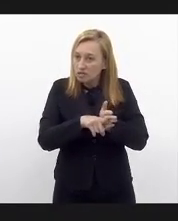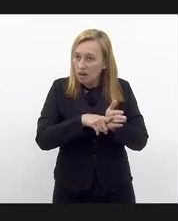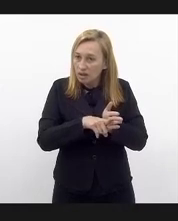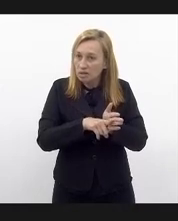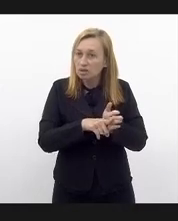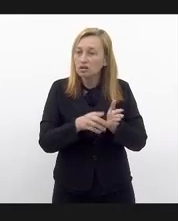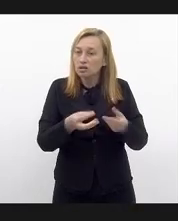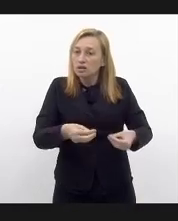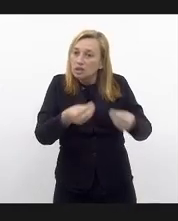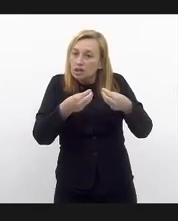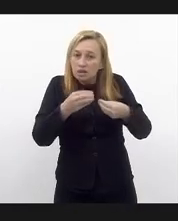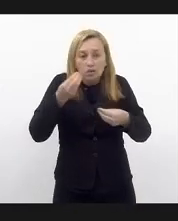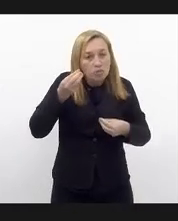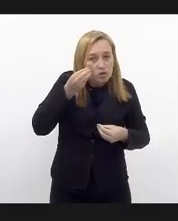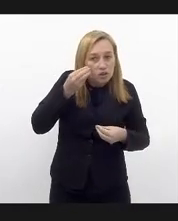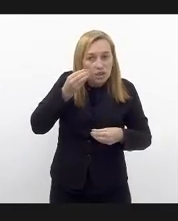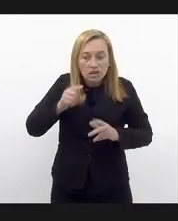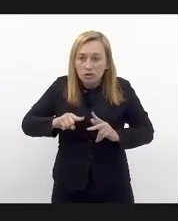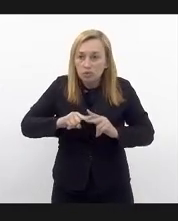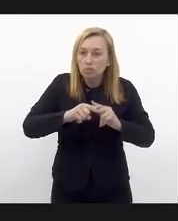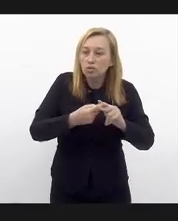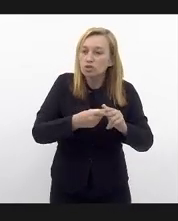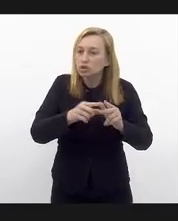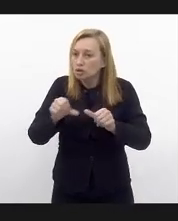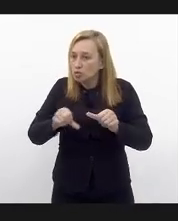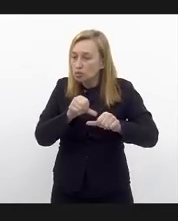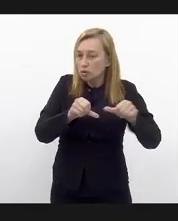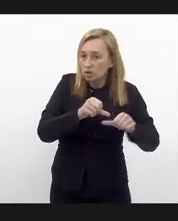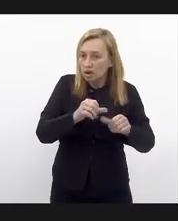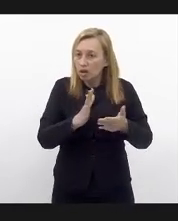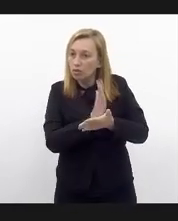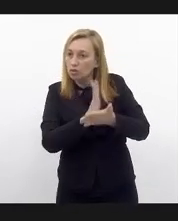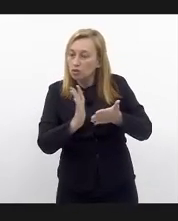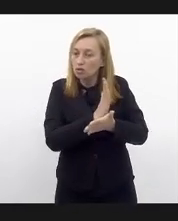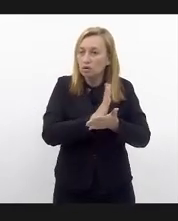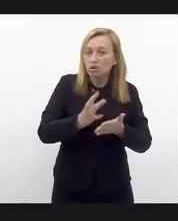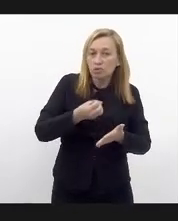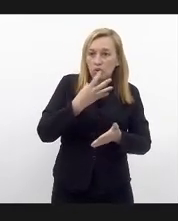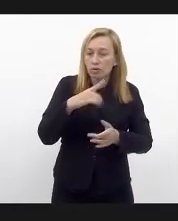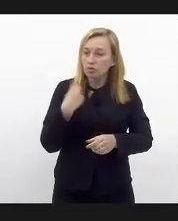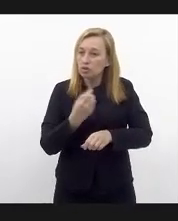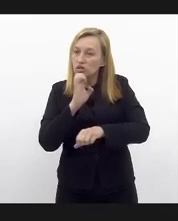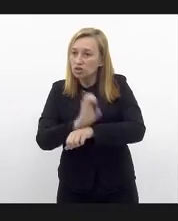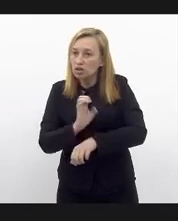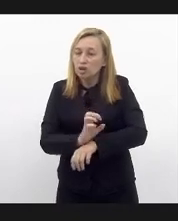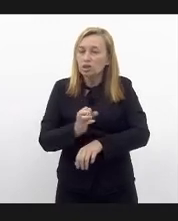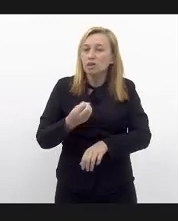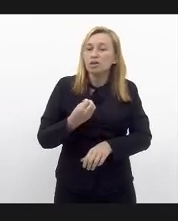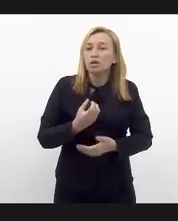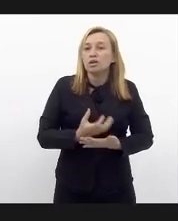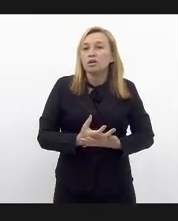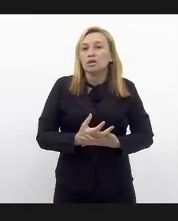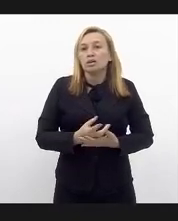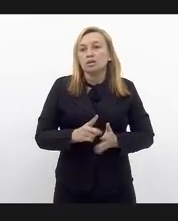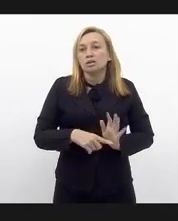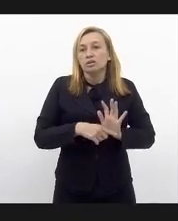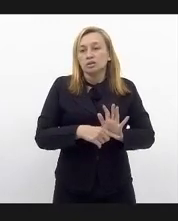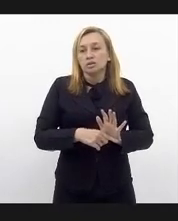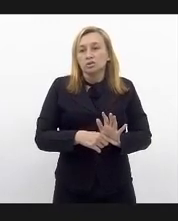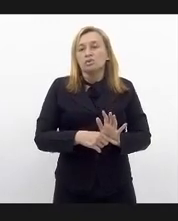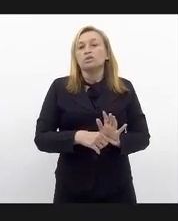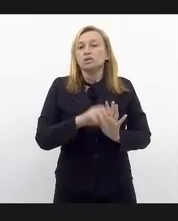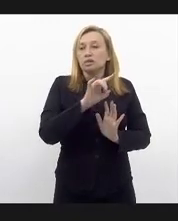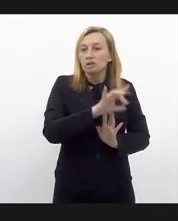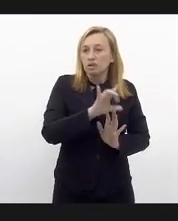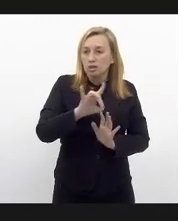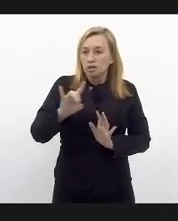já que nos foi dado essa chance de fazer as mudanças é pertinente ao nosso estado que sejam realmente levadas em consideração as